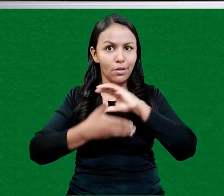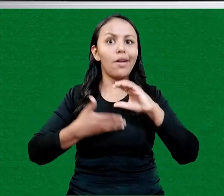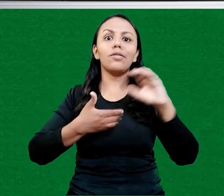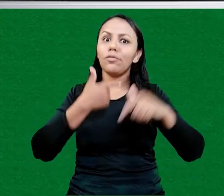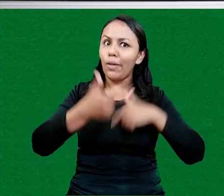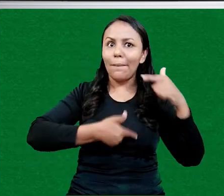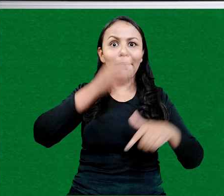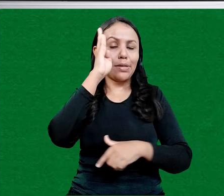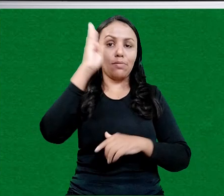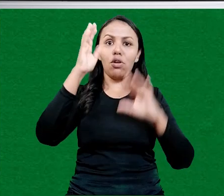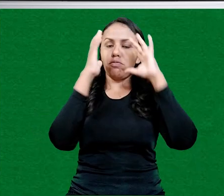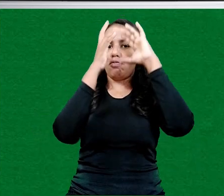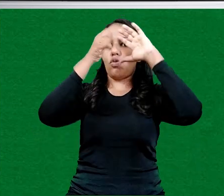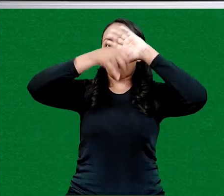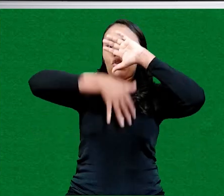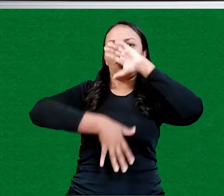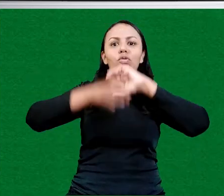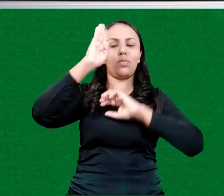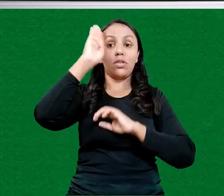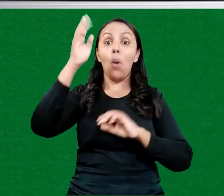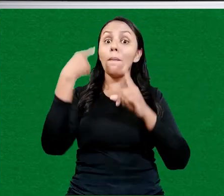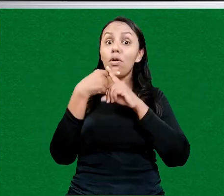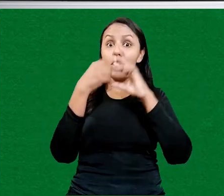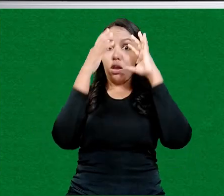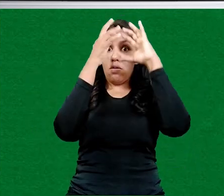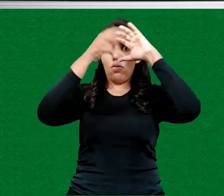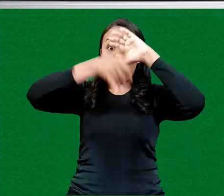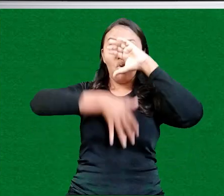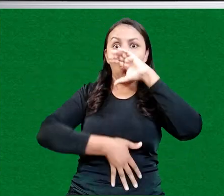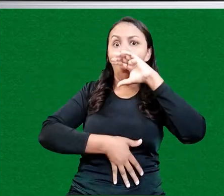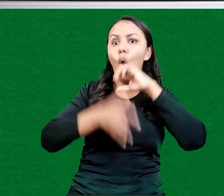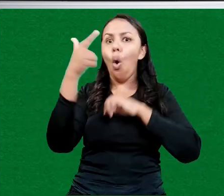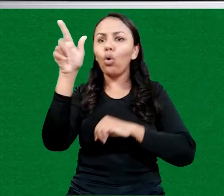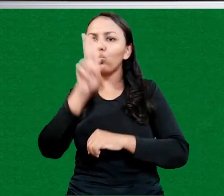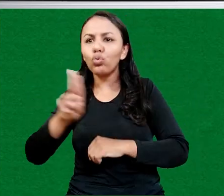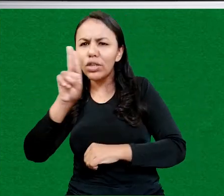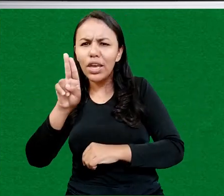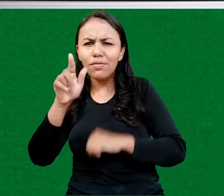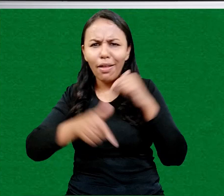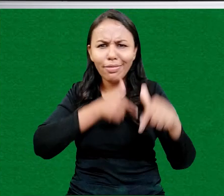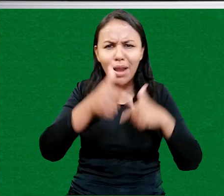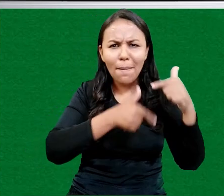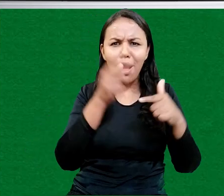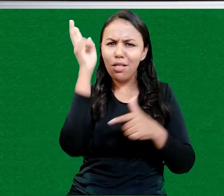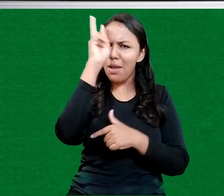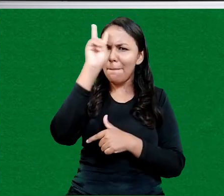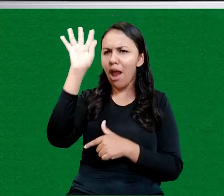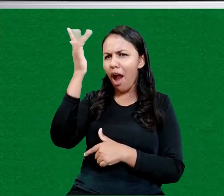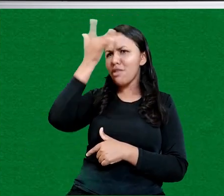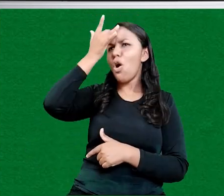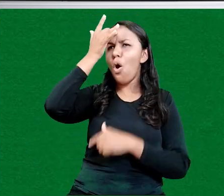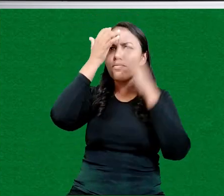vitais do sistema nervoso central, porque o sistema nervoso central ele não utiliza outro nutriente para produzir memória no que vocês